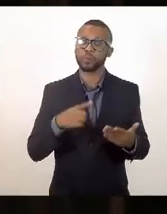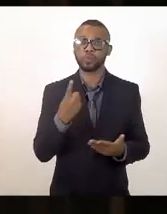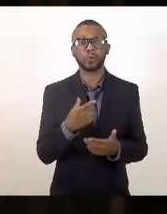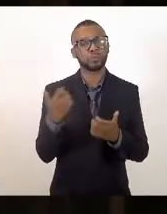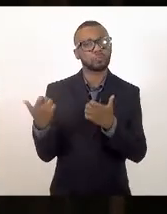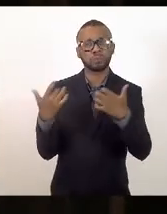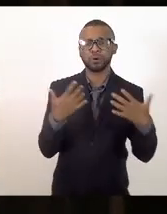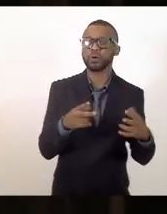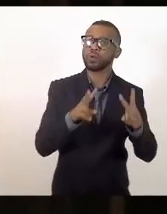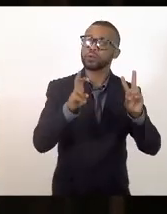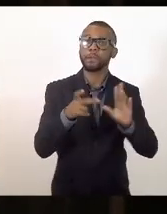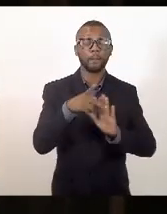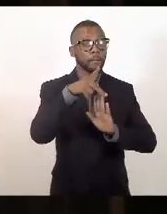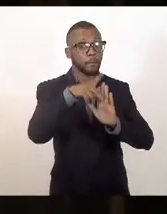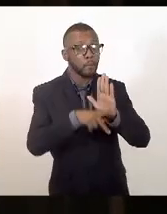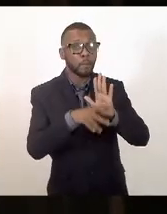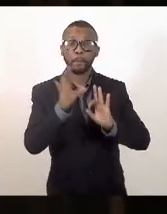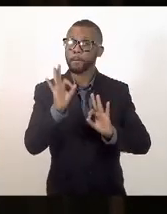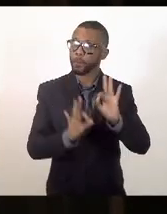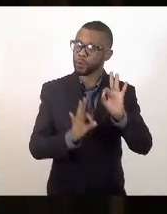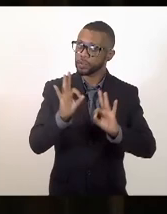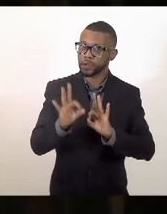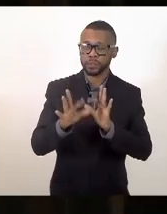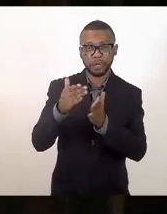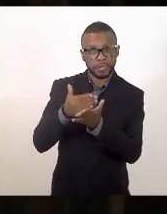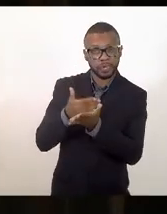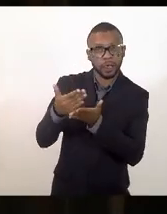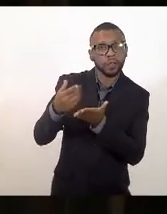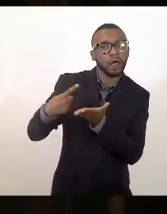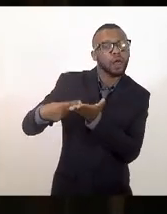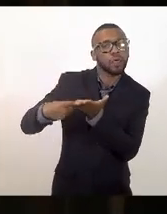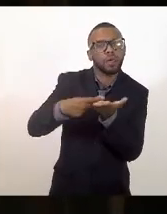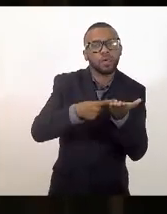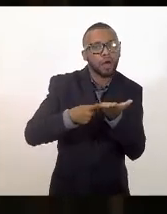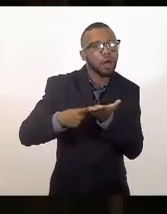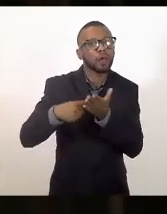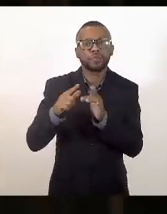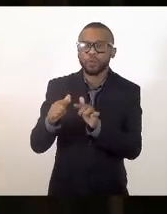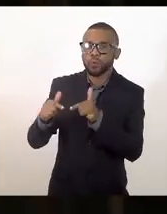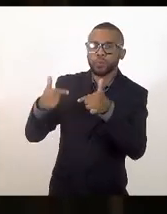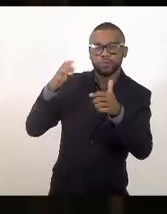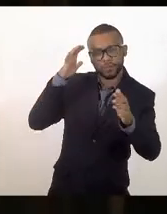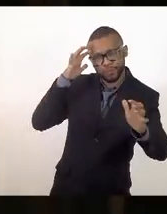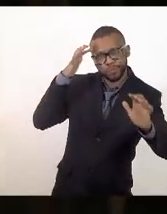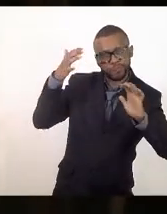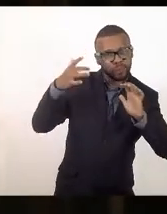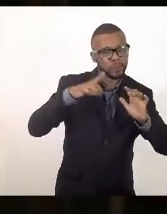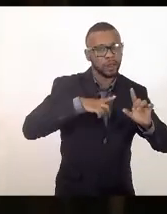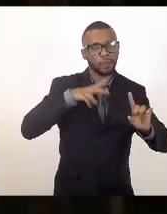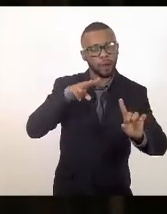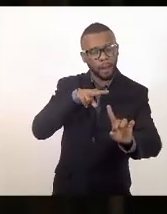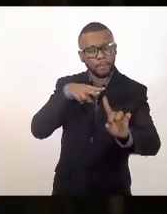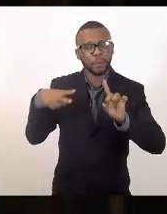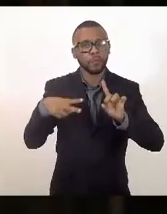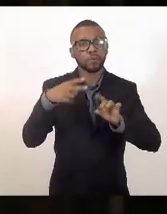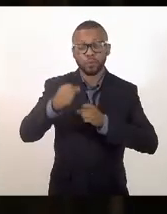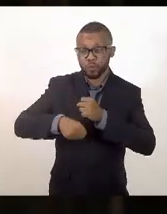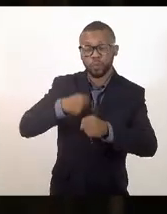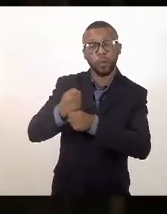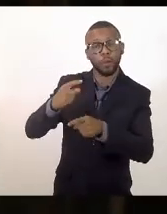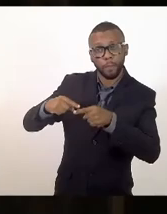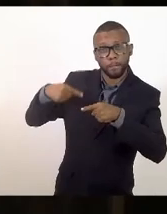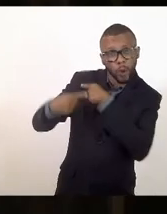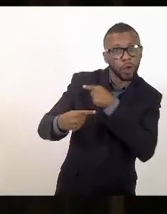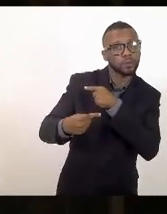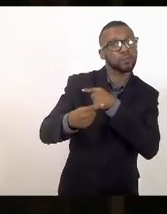e agora, iniciando essa concessão de realidade, nós temos a perspectiva que já ano que vem vamos